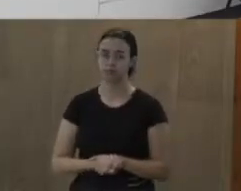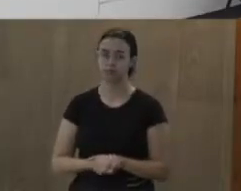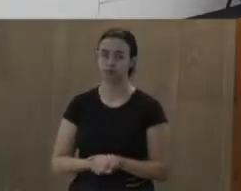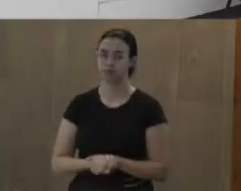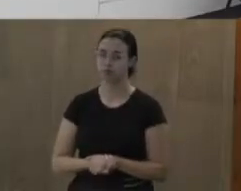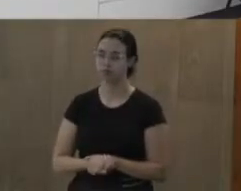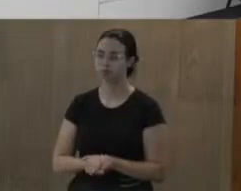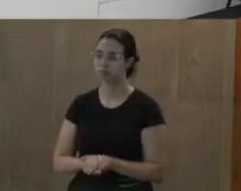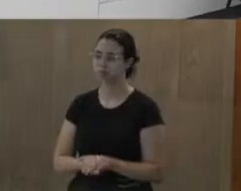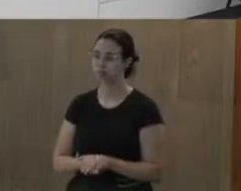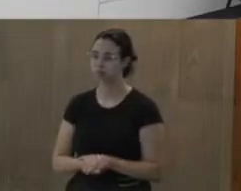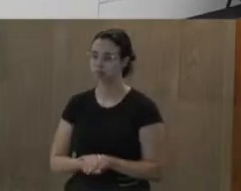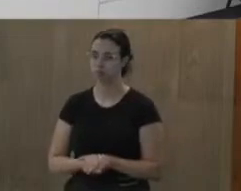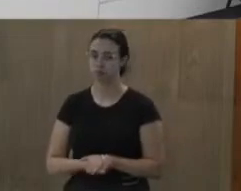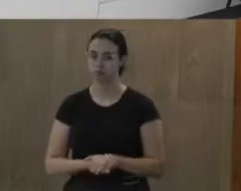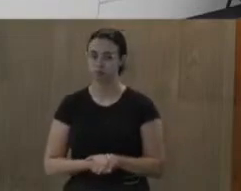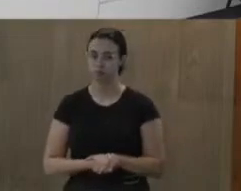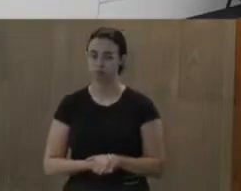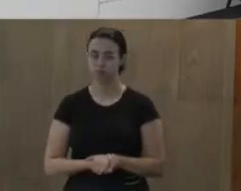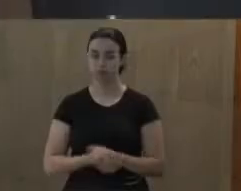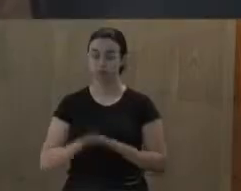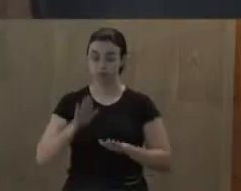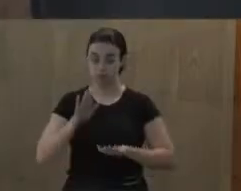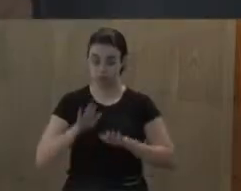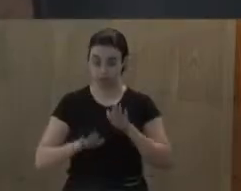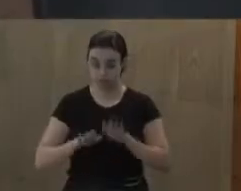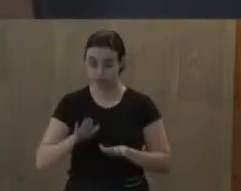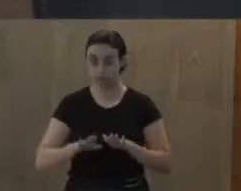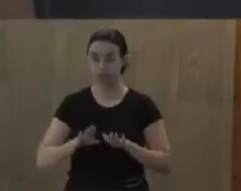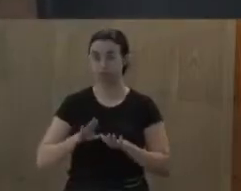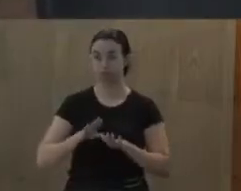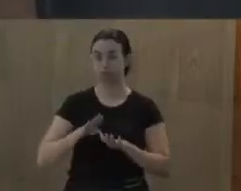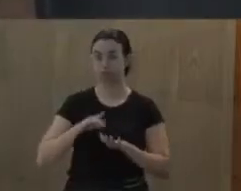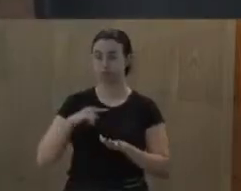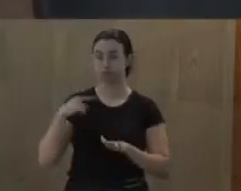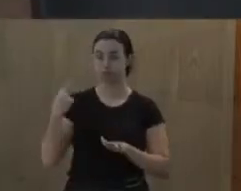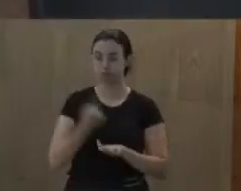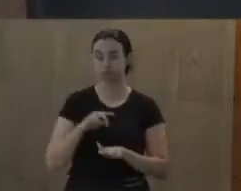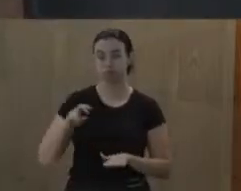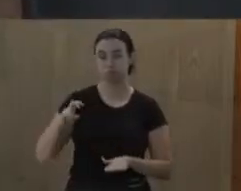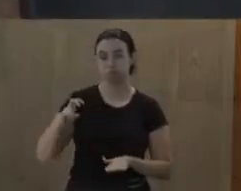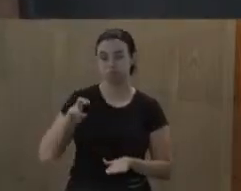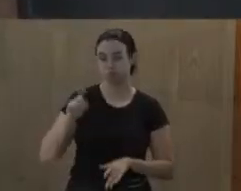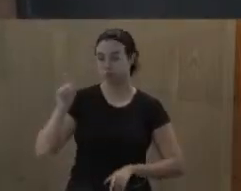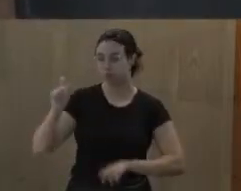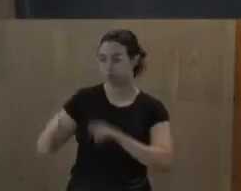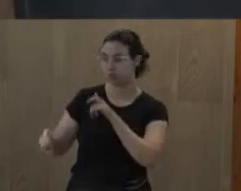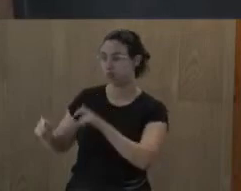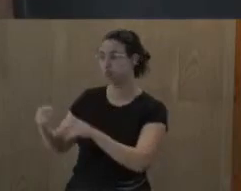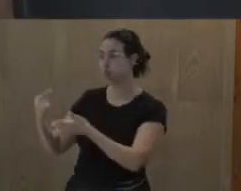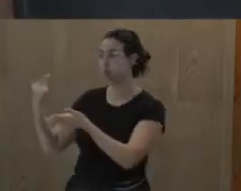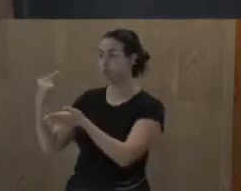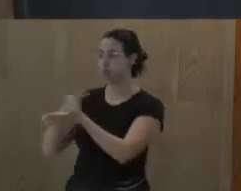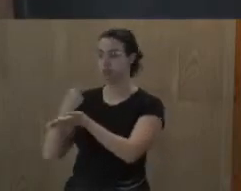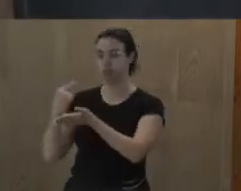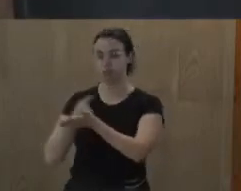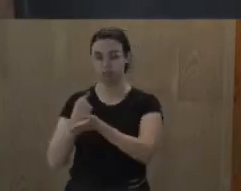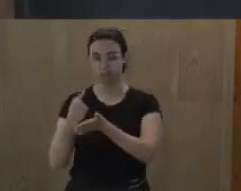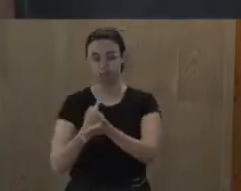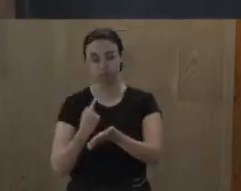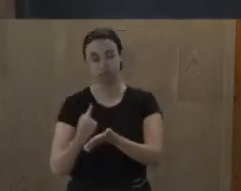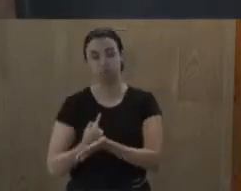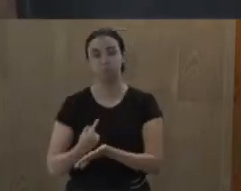Deixa eu fazer uma pergunta. Às vezes a gente anda na rua, Juliana, ainda veio umas pessoas aí do bairro das Marquises,